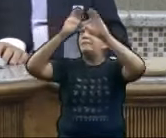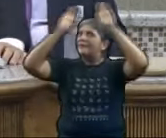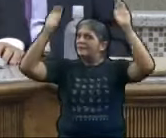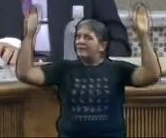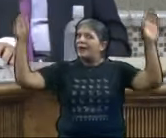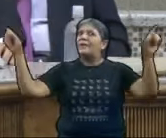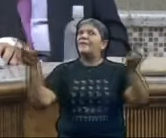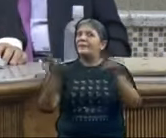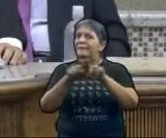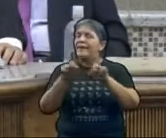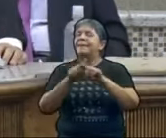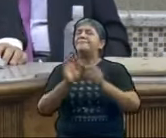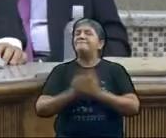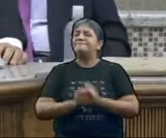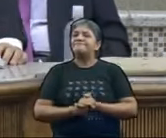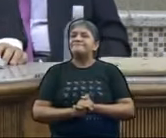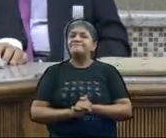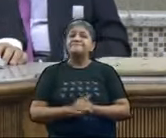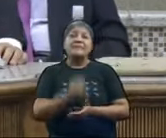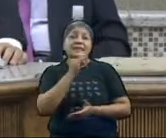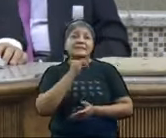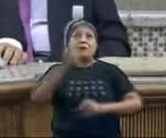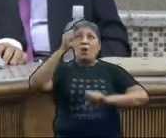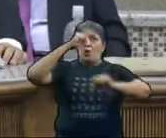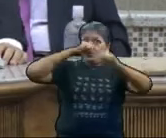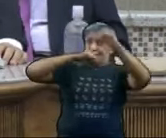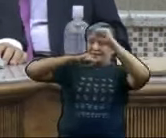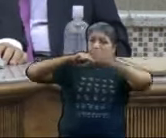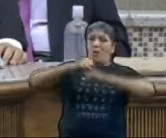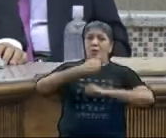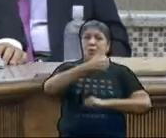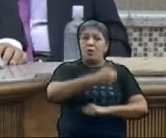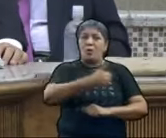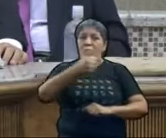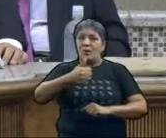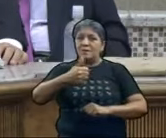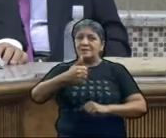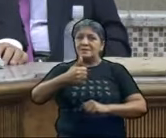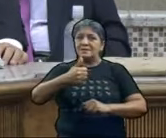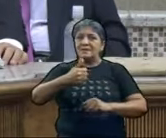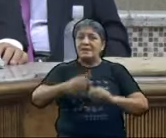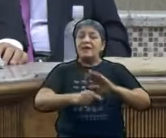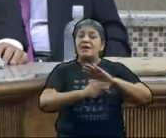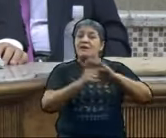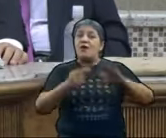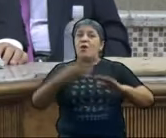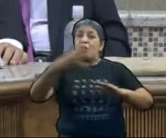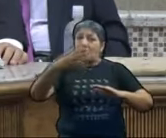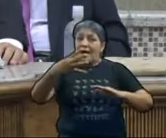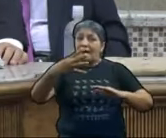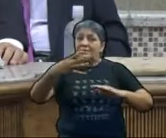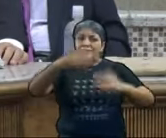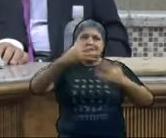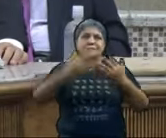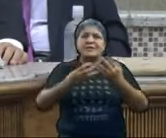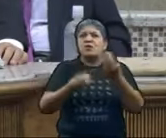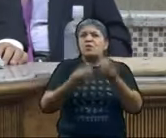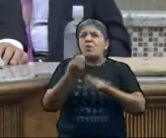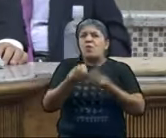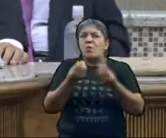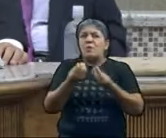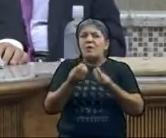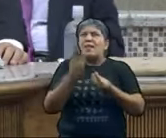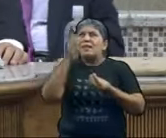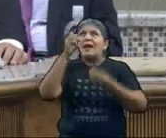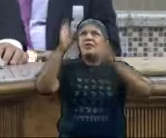Deus, lá no Salmos 11, versículo 4, diz lá sobre o trono de Deus. Se um dos irmãos puder ler esse versículo aí, que